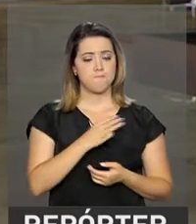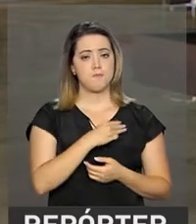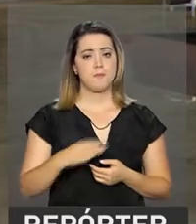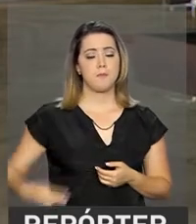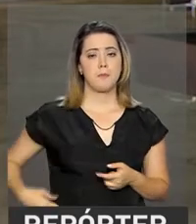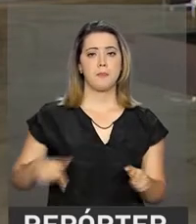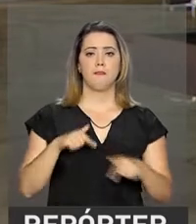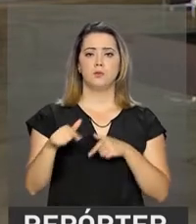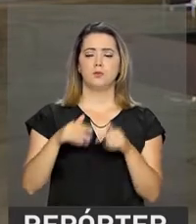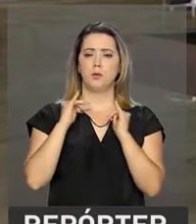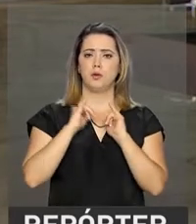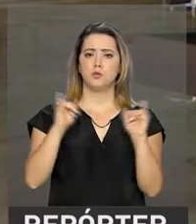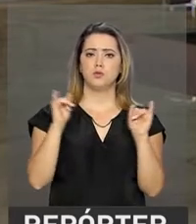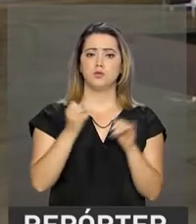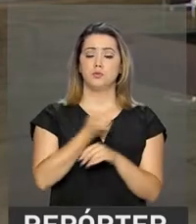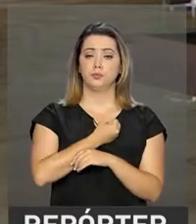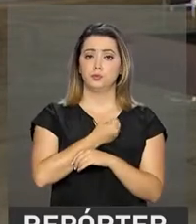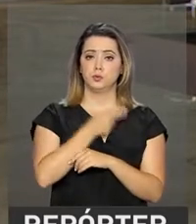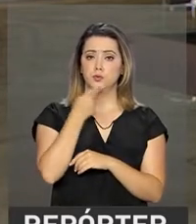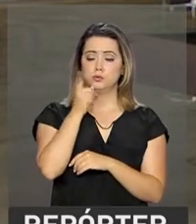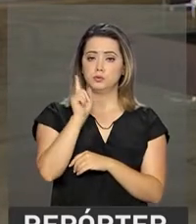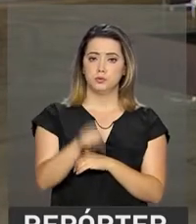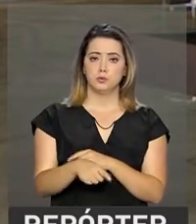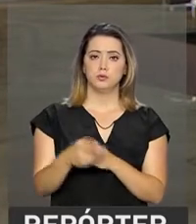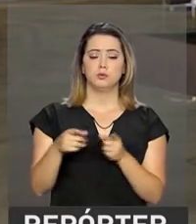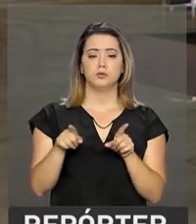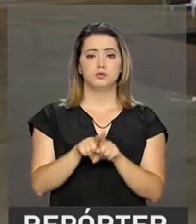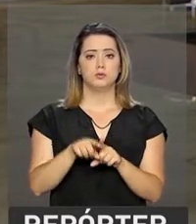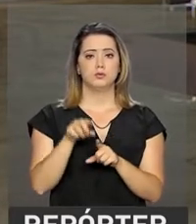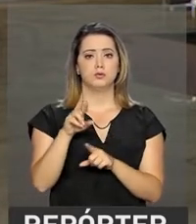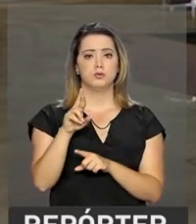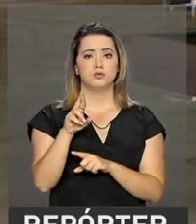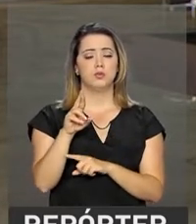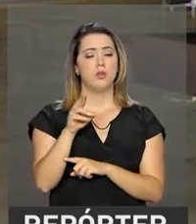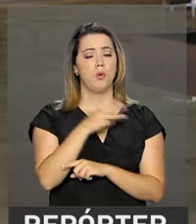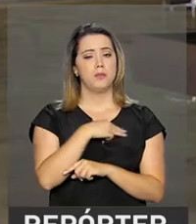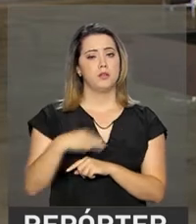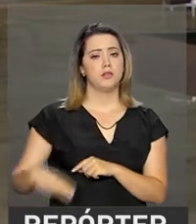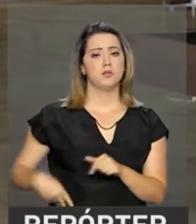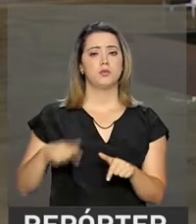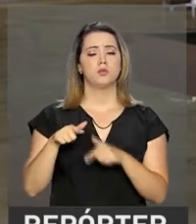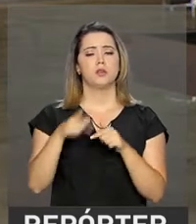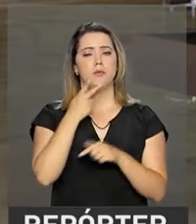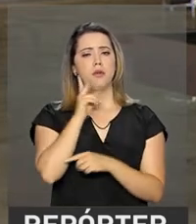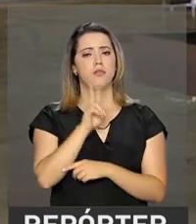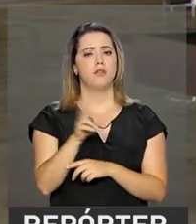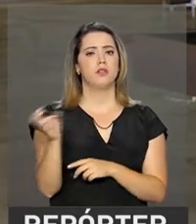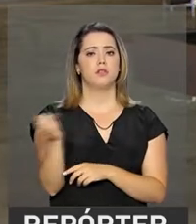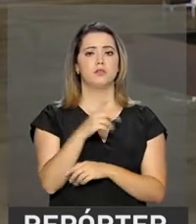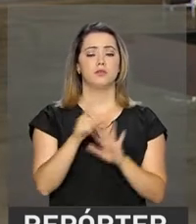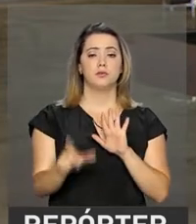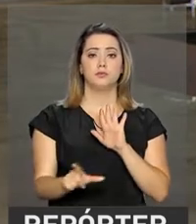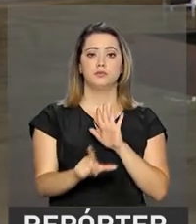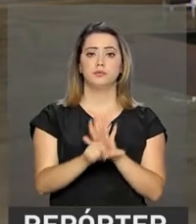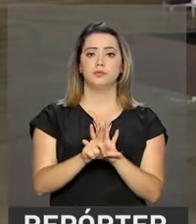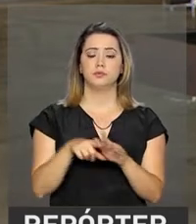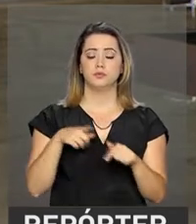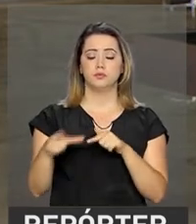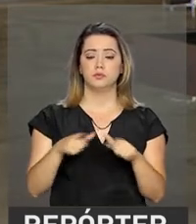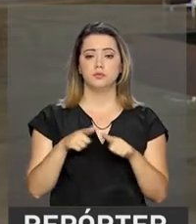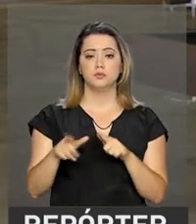divulgou uma nota nesta nota o ministro ronaldo nogueira avalia que a modernização das leis